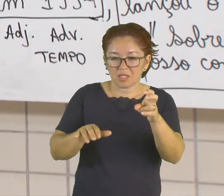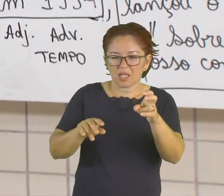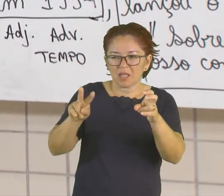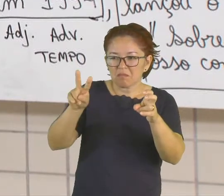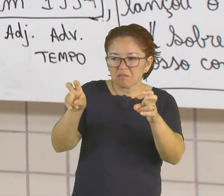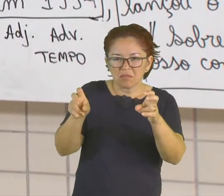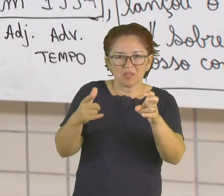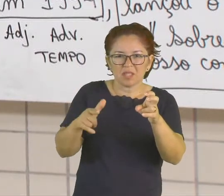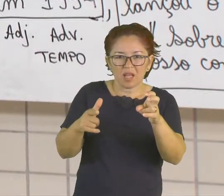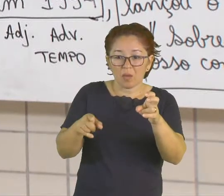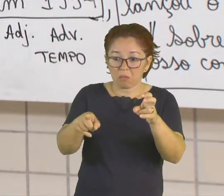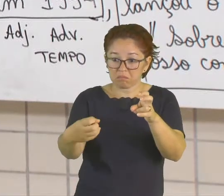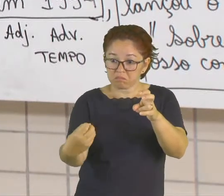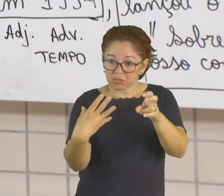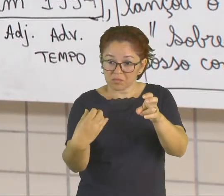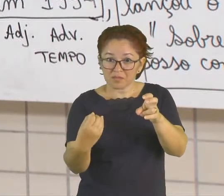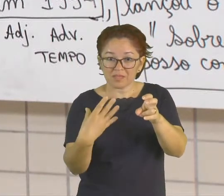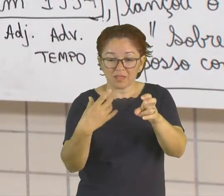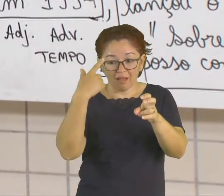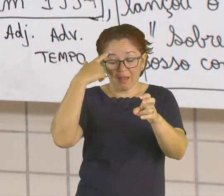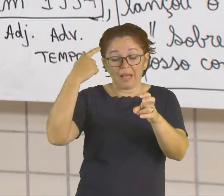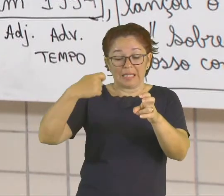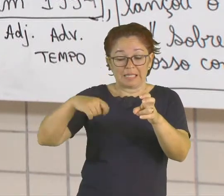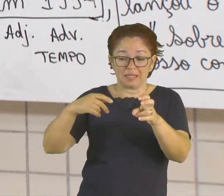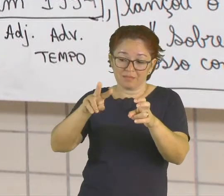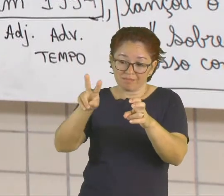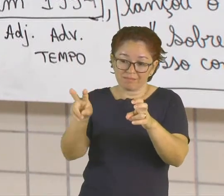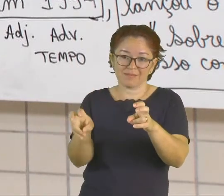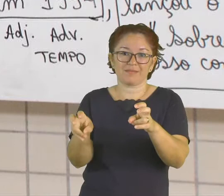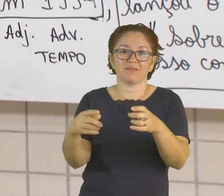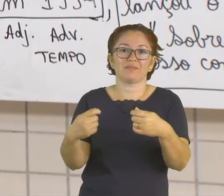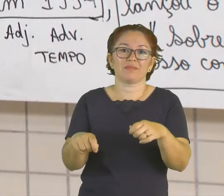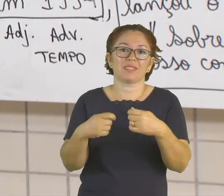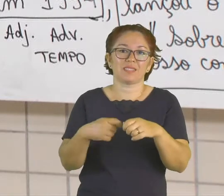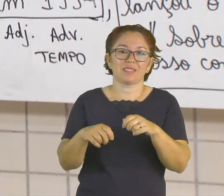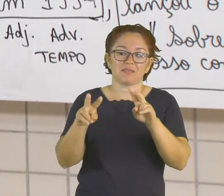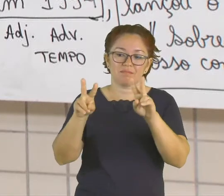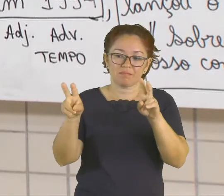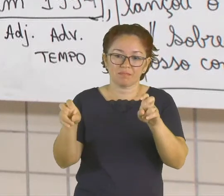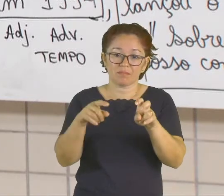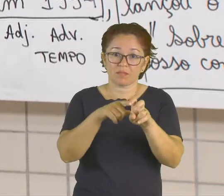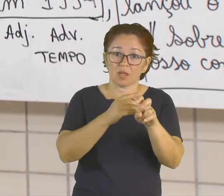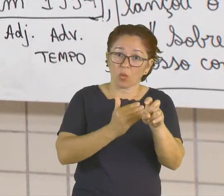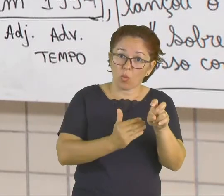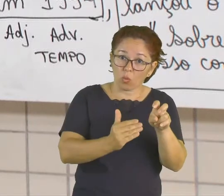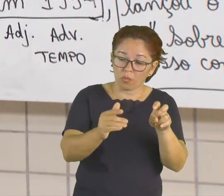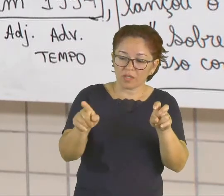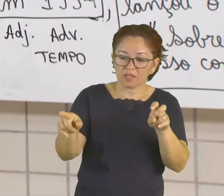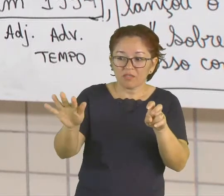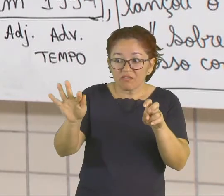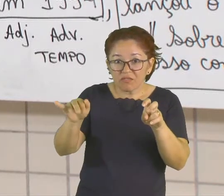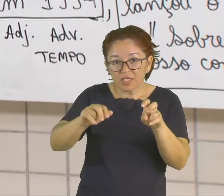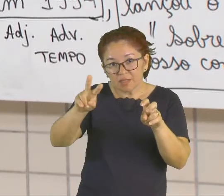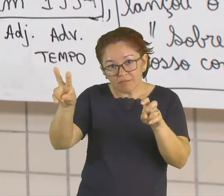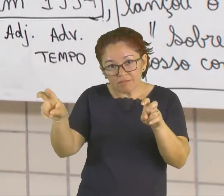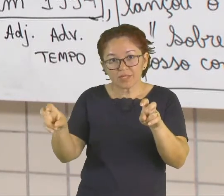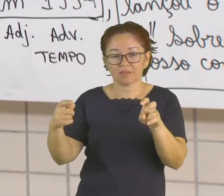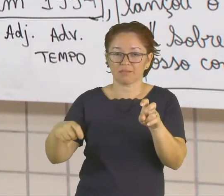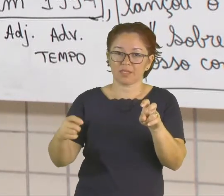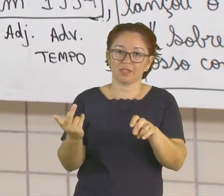está faltando alguma coisa, porque as aspas, ela tem que ser usada no início e no final, nunca se esqueçam disso, tá